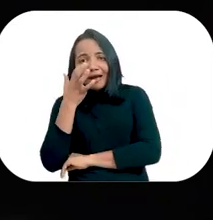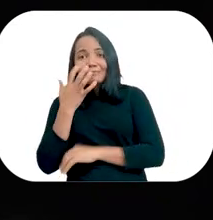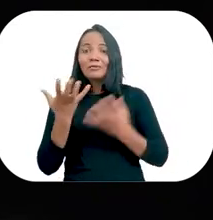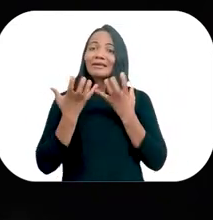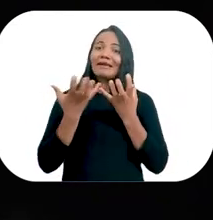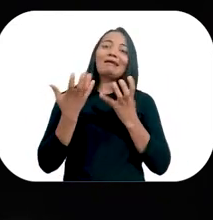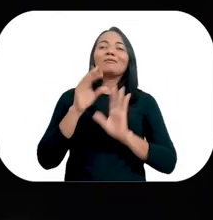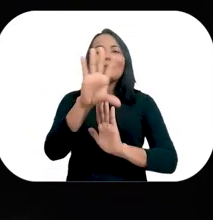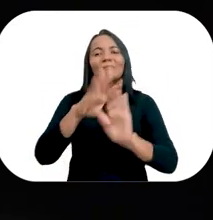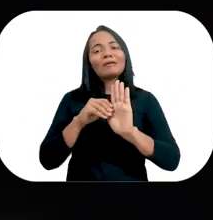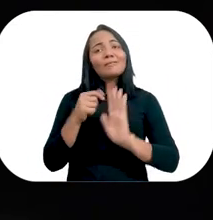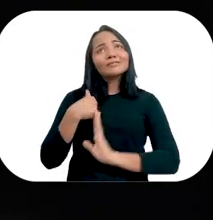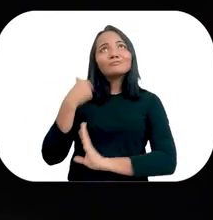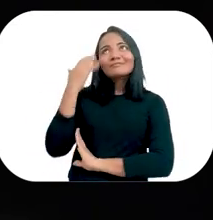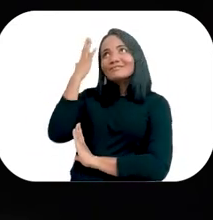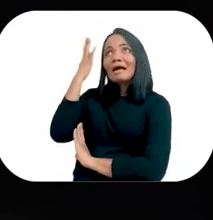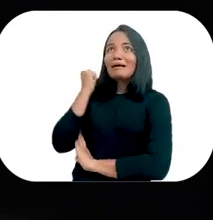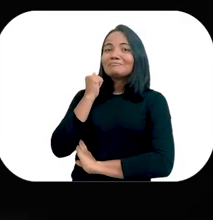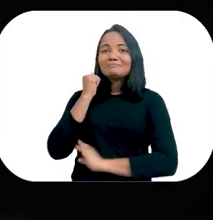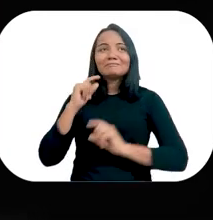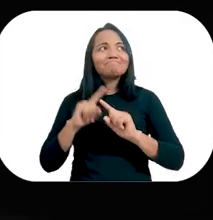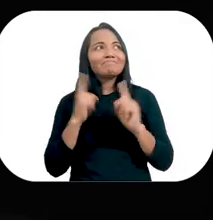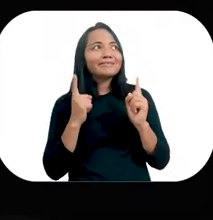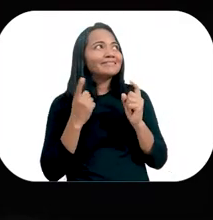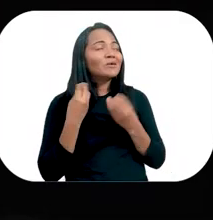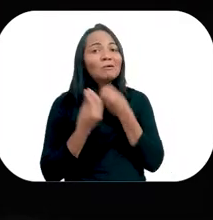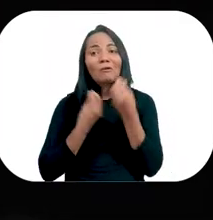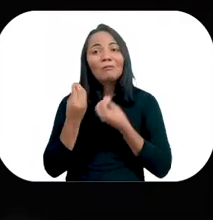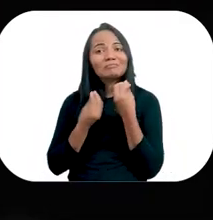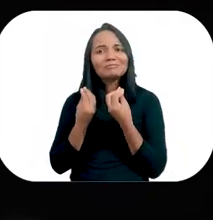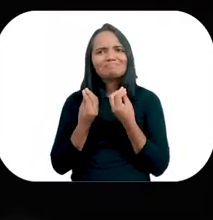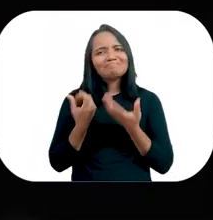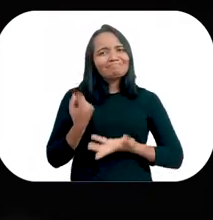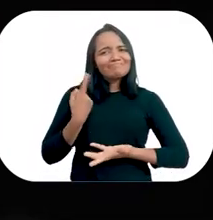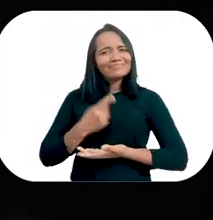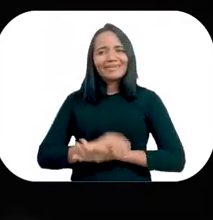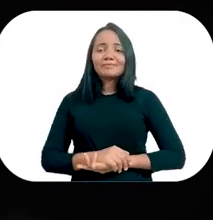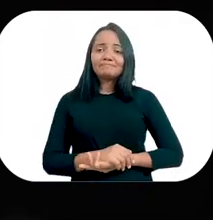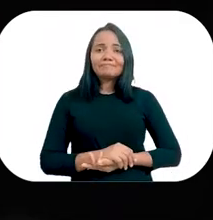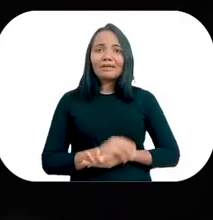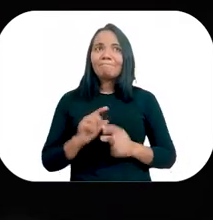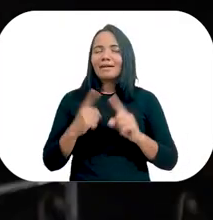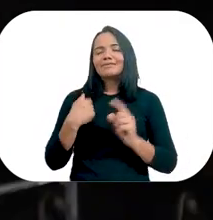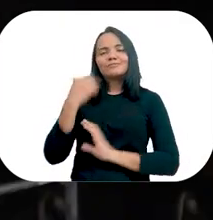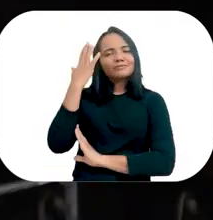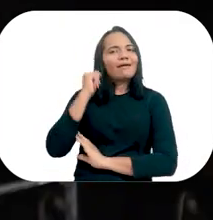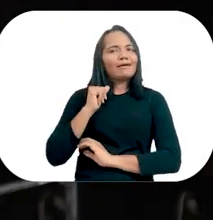eu sabia que eu sabia fazer, mas eu não sabia como fazer. Era estranho. Mas eu sabia que se eu pegasse